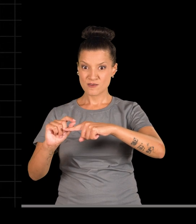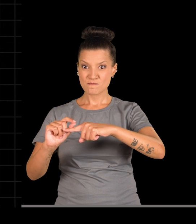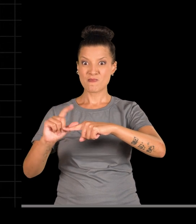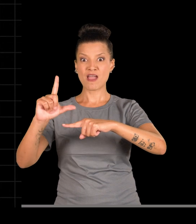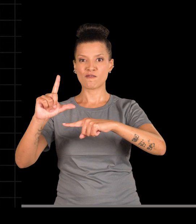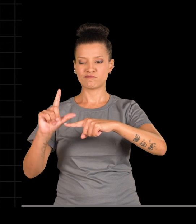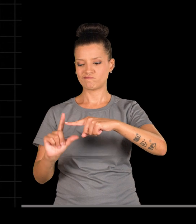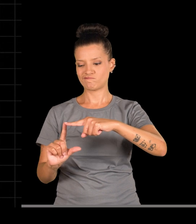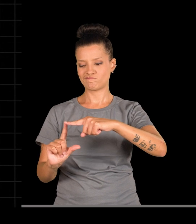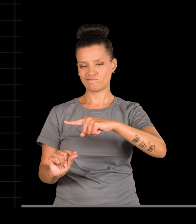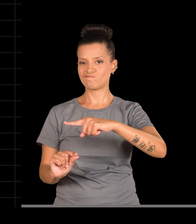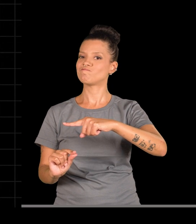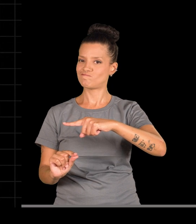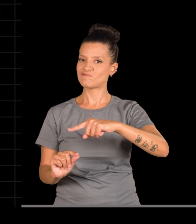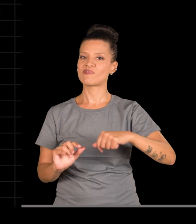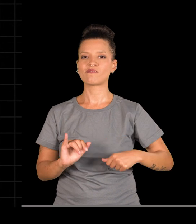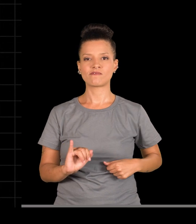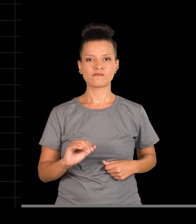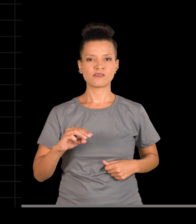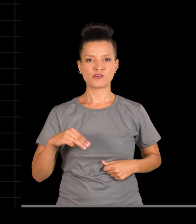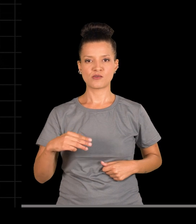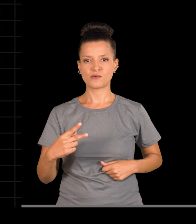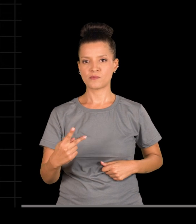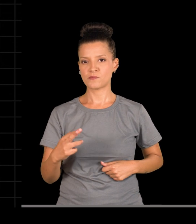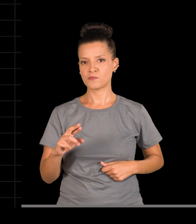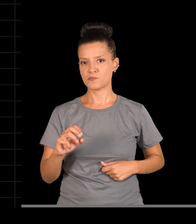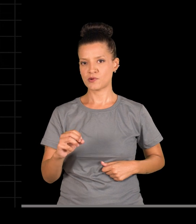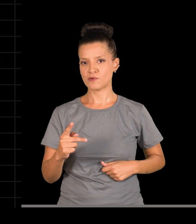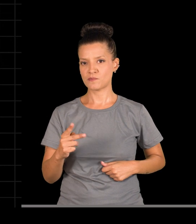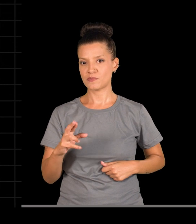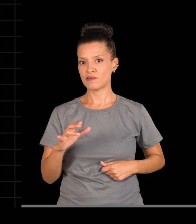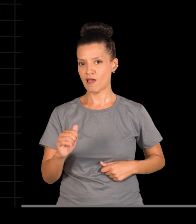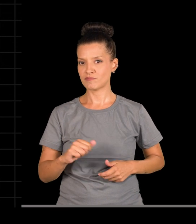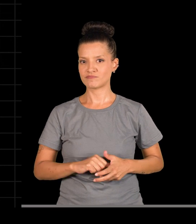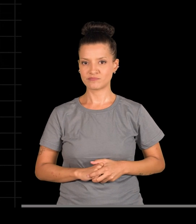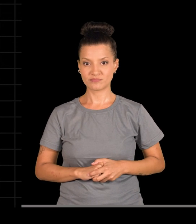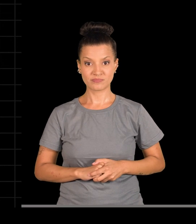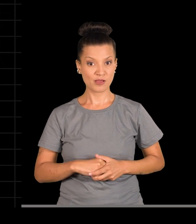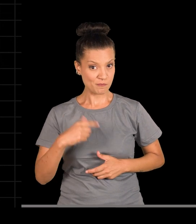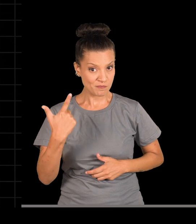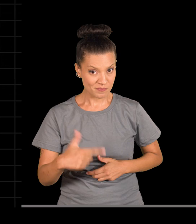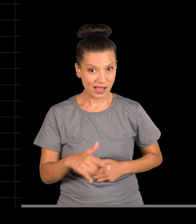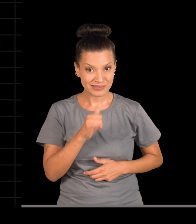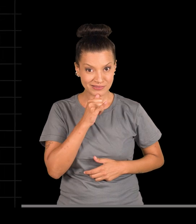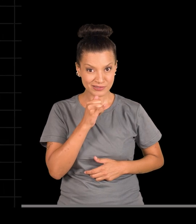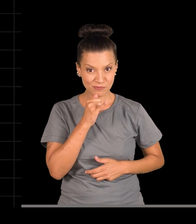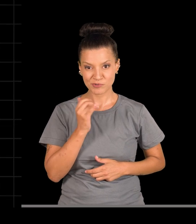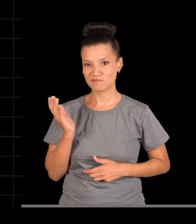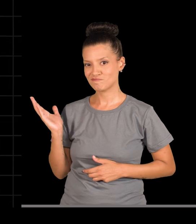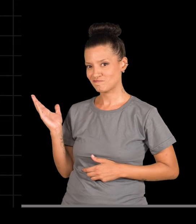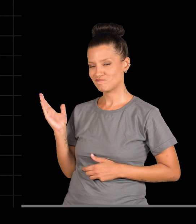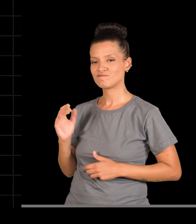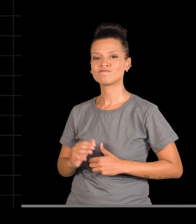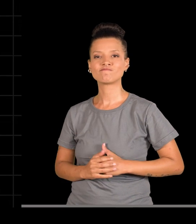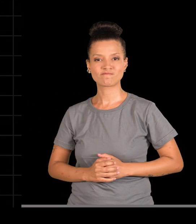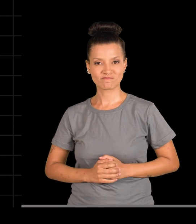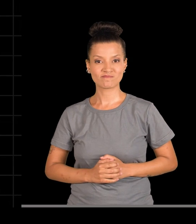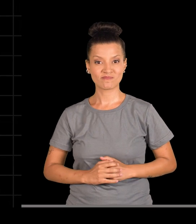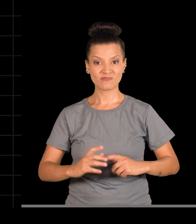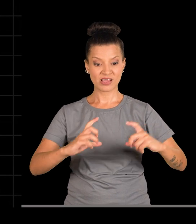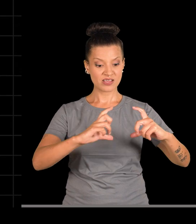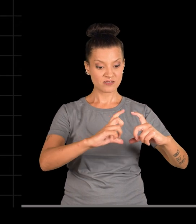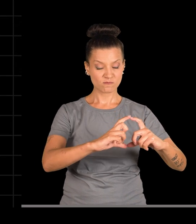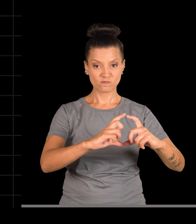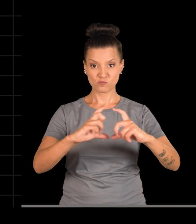uma fração imprópria, beleza? Quer mais um exemplo? Vamos lá, vamos fazer mais um exemplo aqui então para você, olha só. Imagina que eu tenho aqui esses